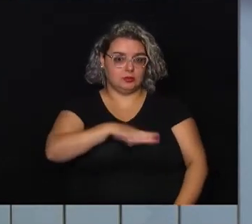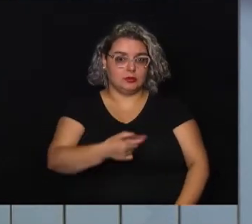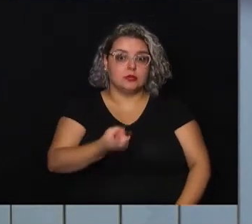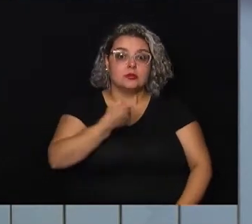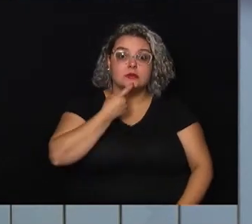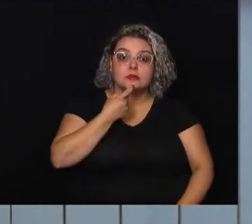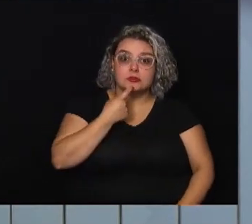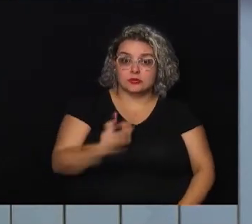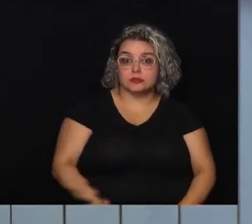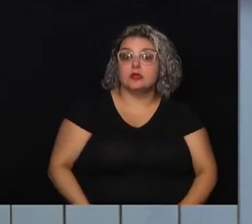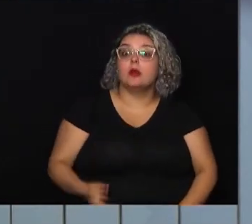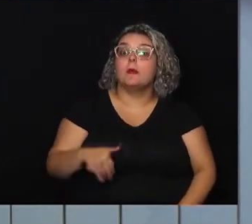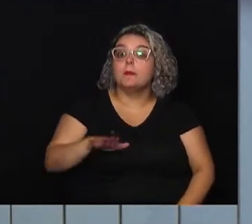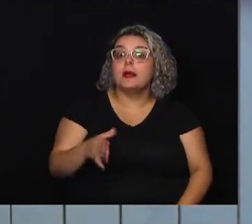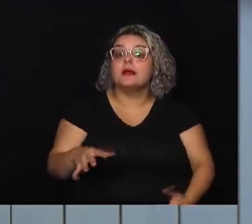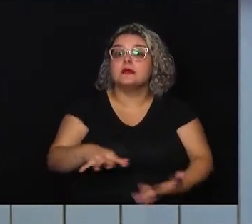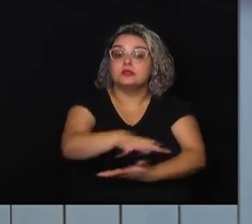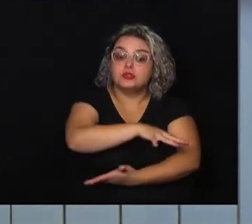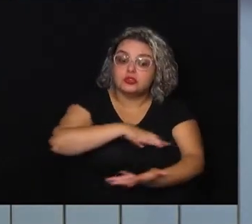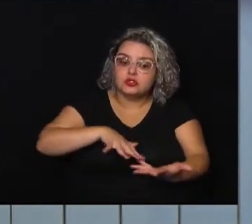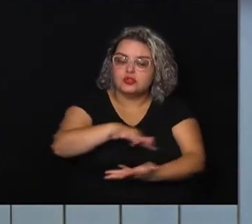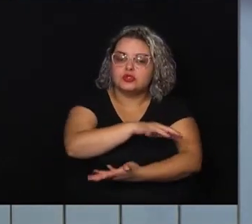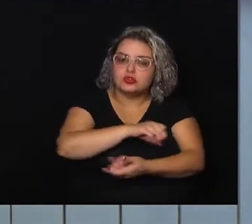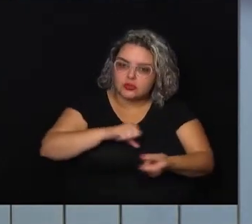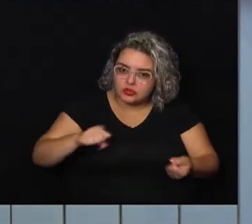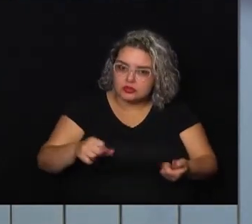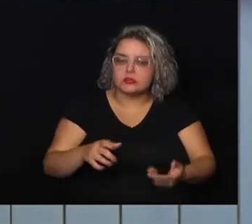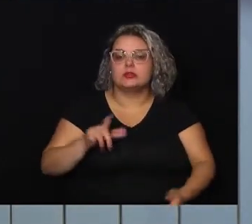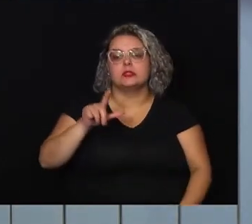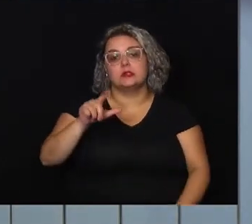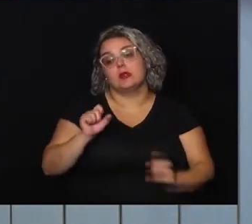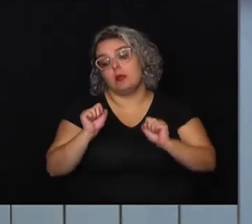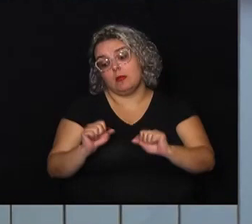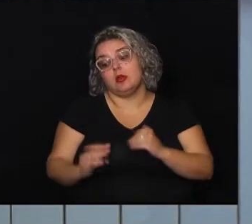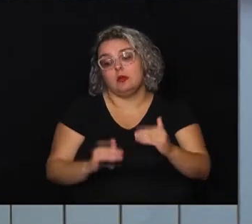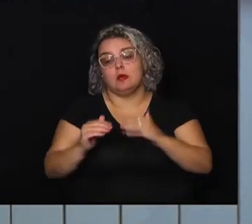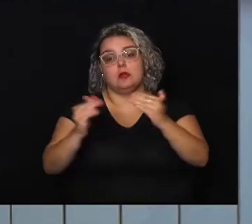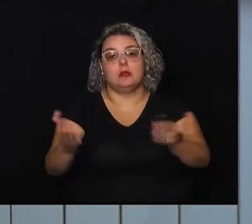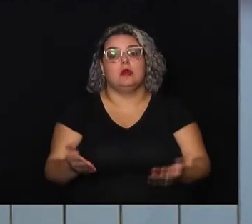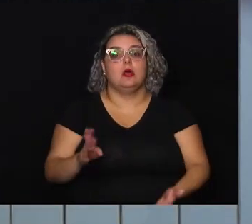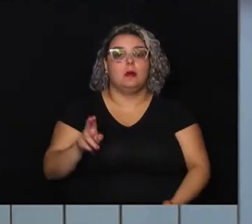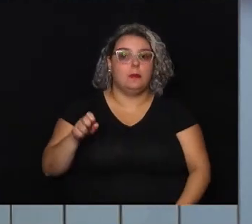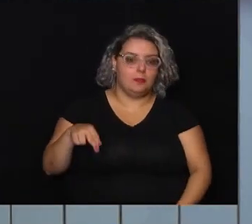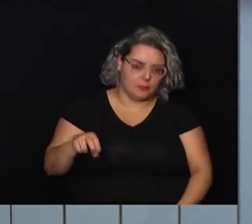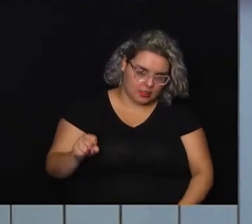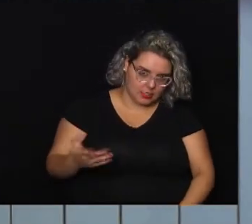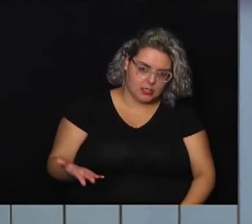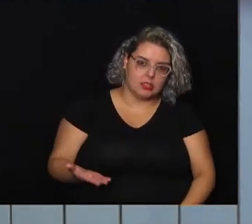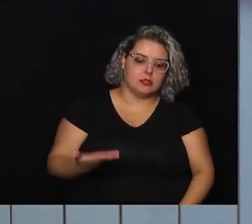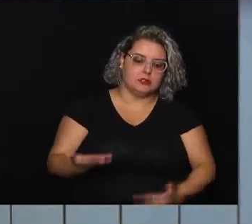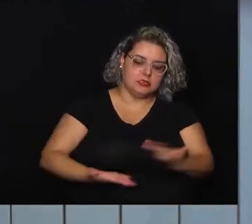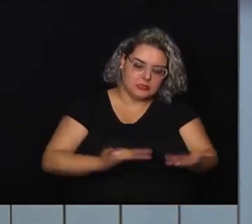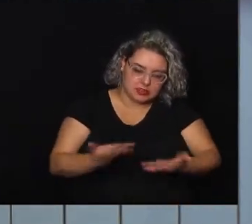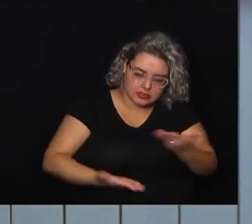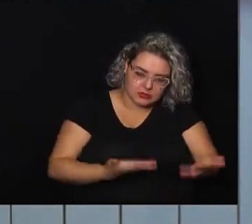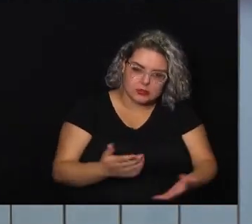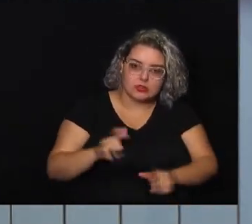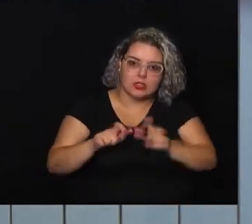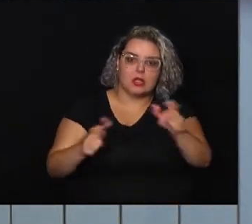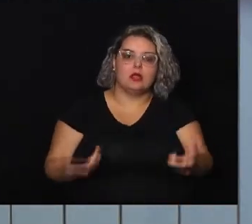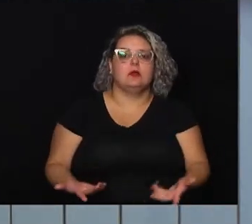uma cidade cada vez mais sustentável, que possa produzir bens e serviços, que as pessoas